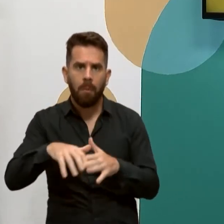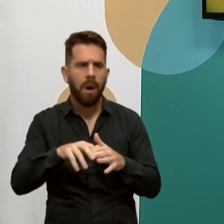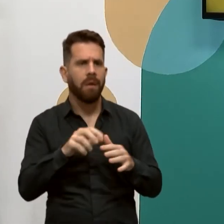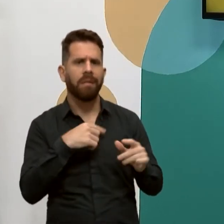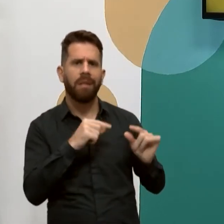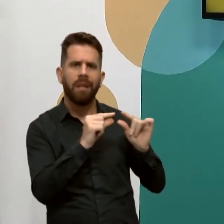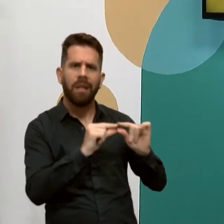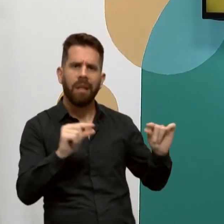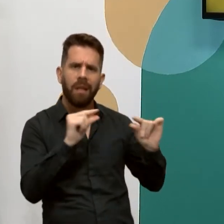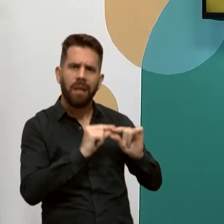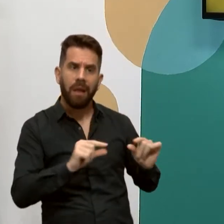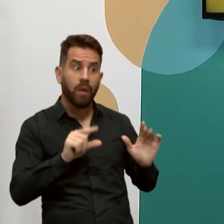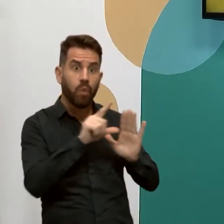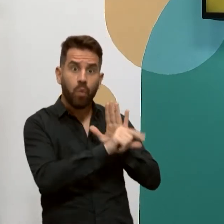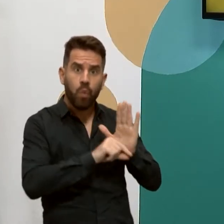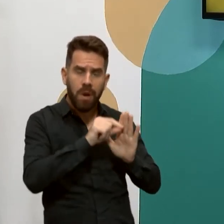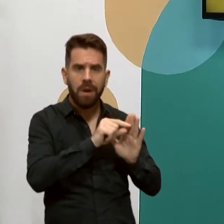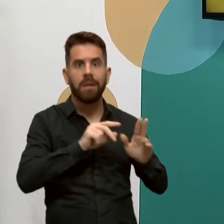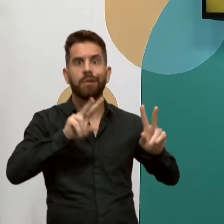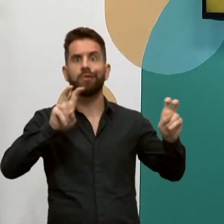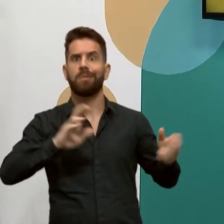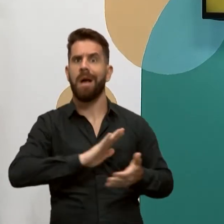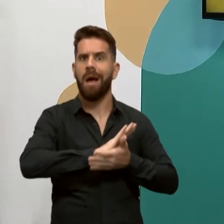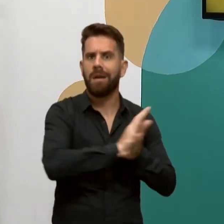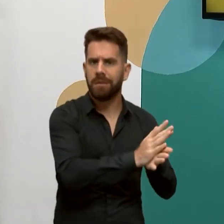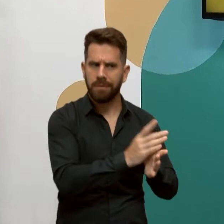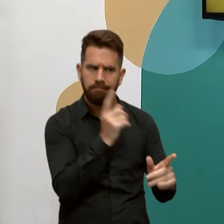de racismo no Twitter.